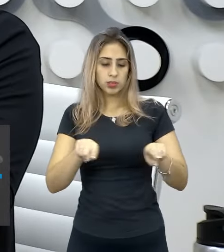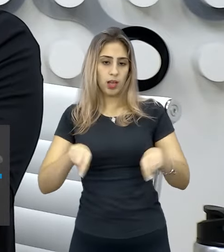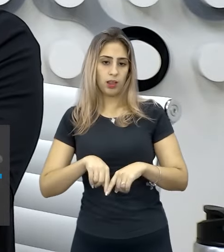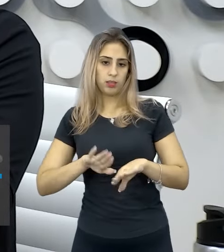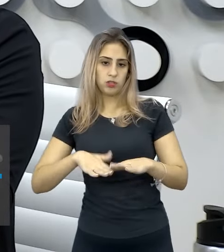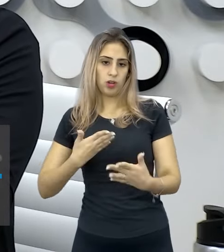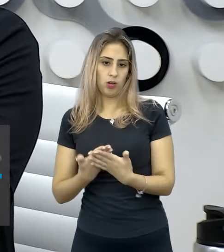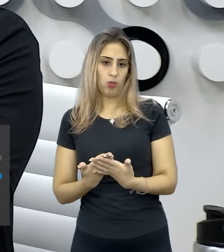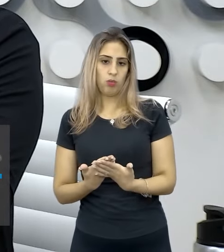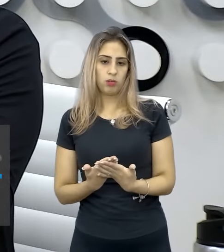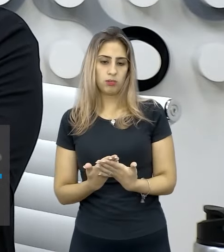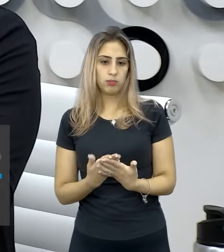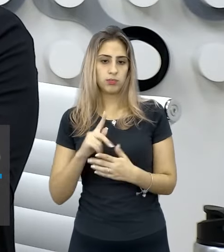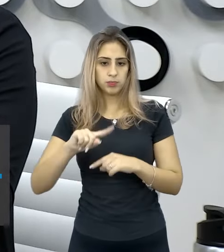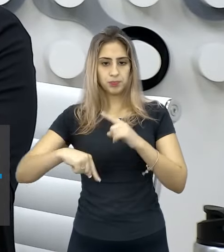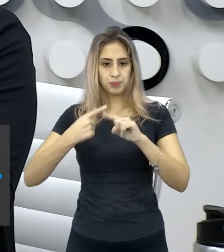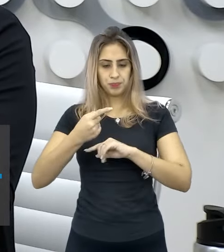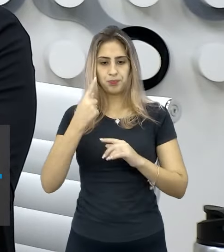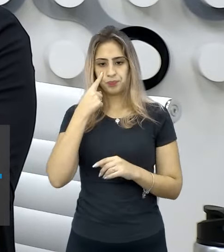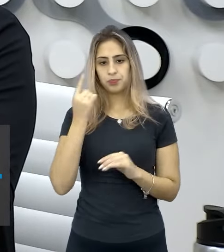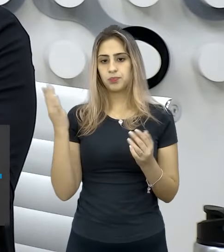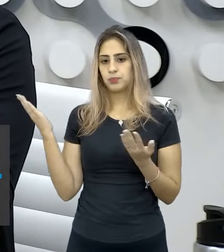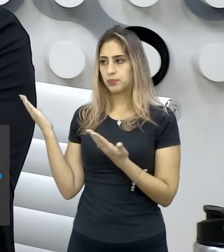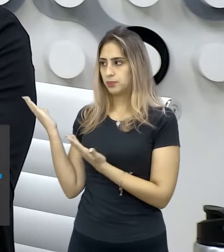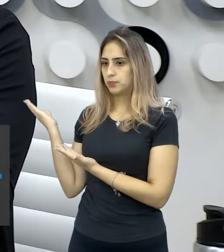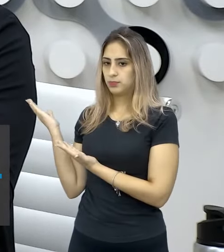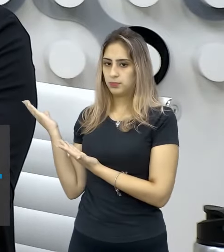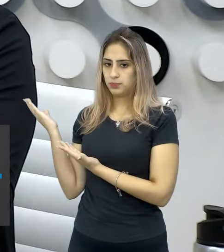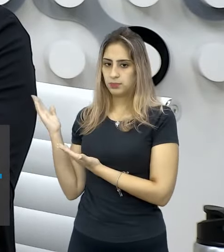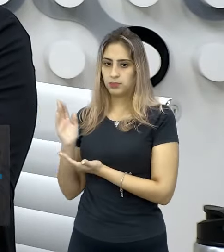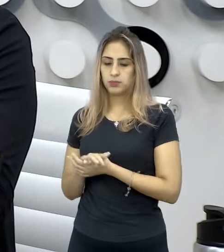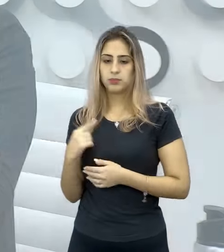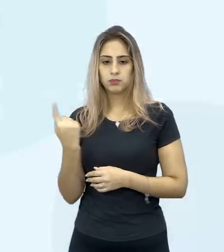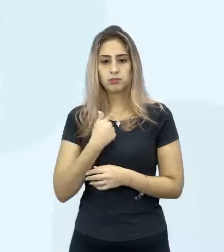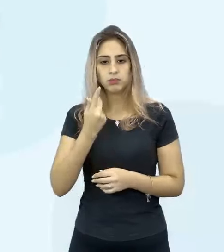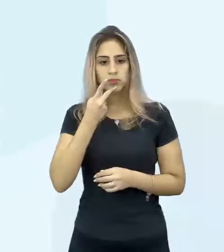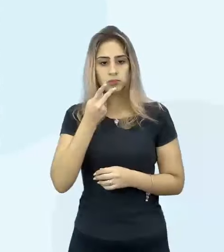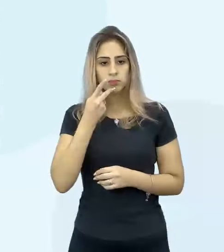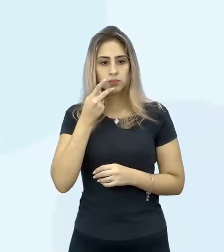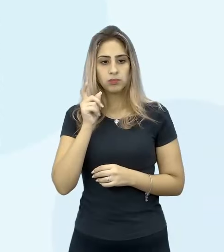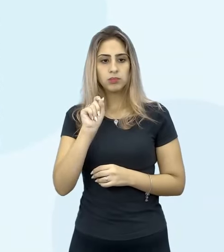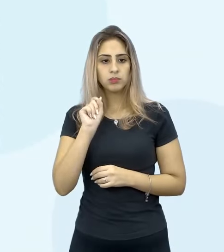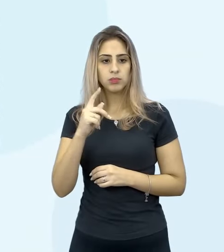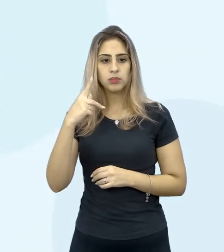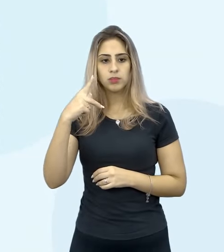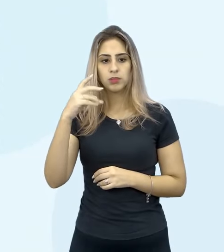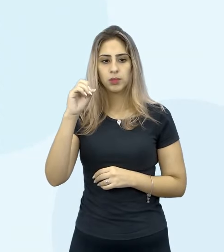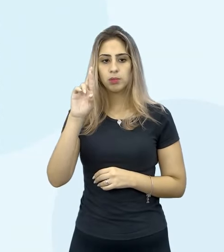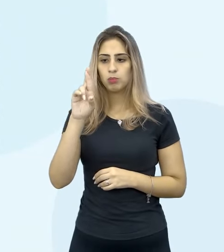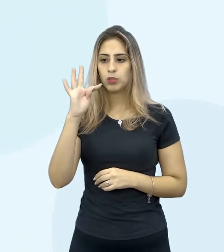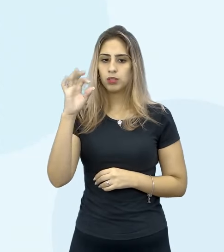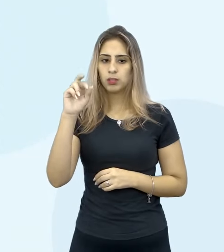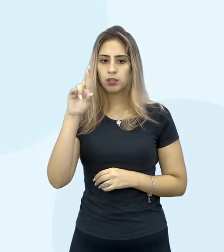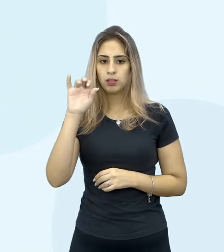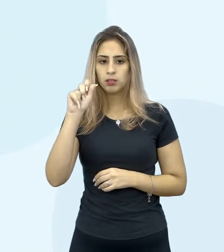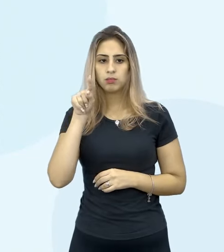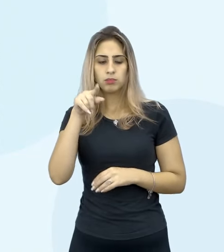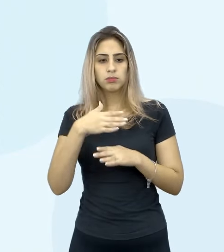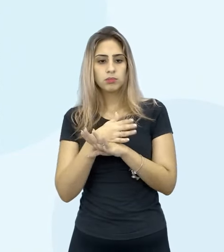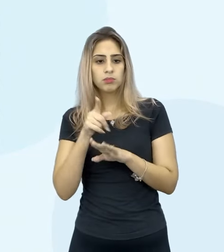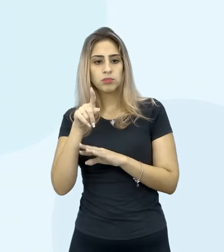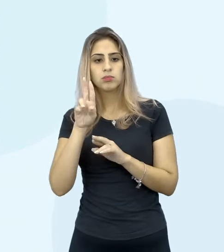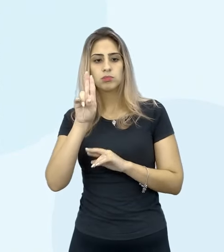de aula, né? No próximo slide, por favor, a gente vai destacar a portaria, né? Essa é a portaria que vai reger